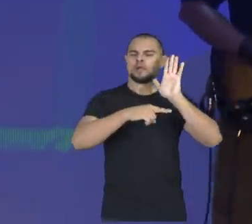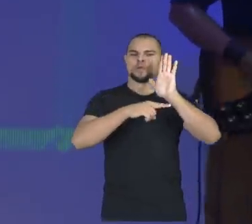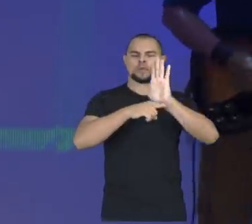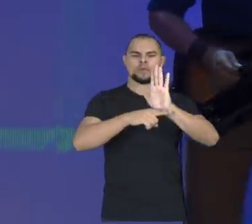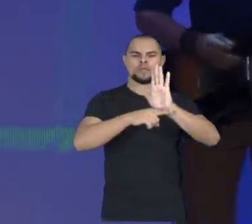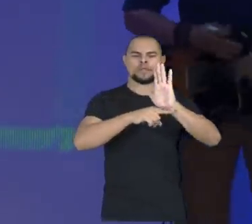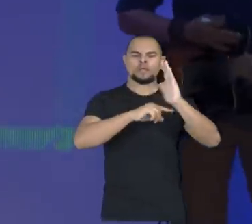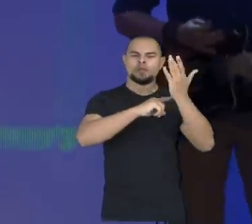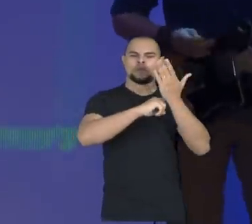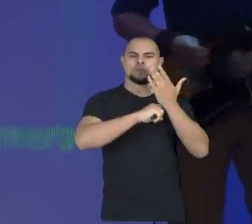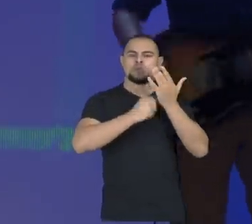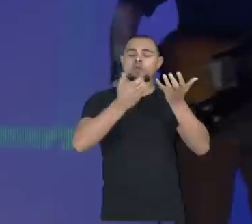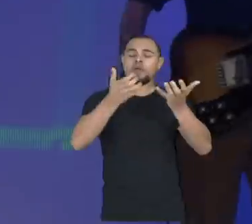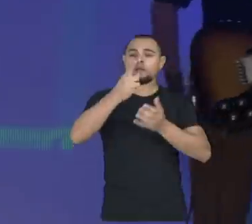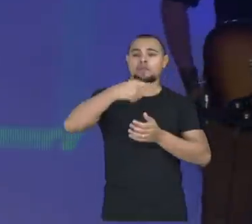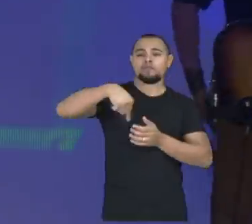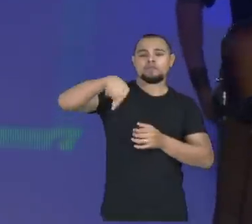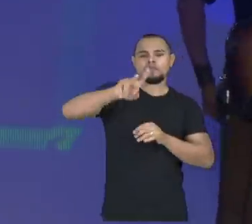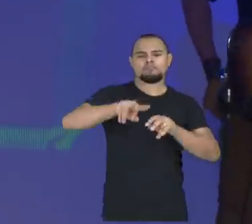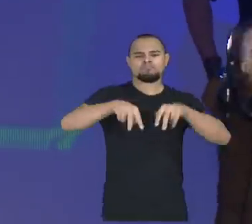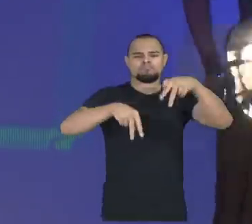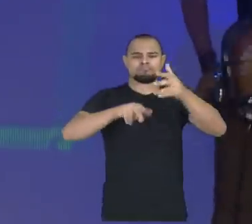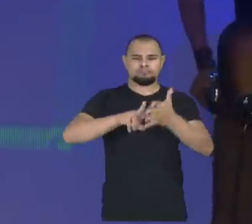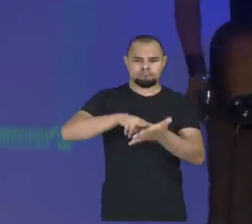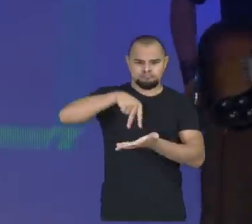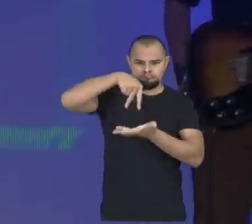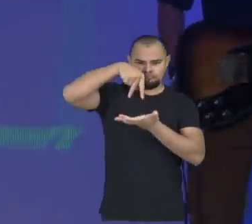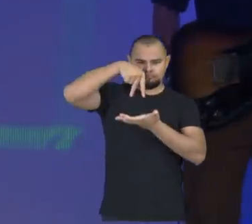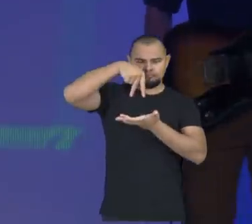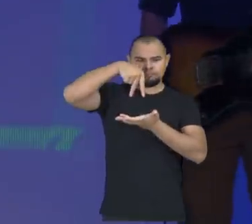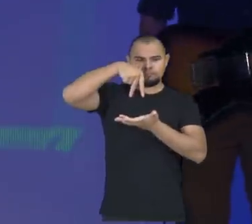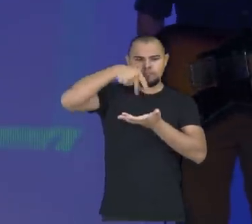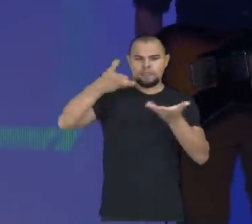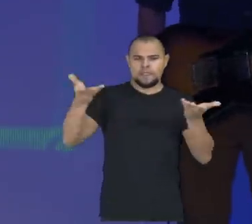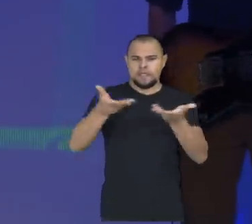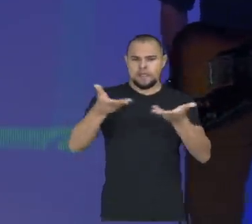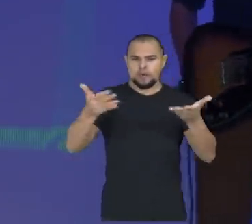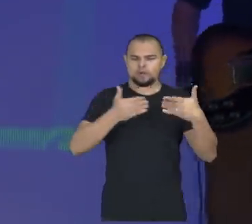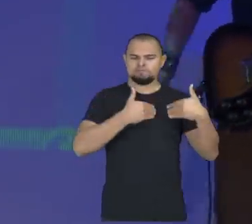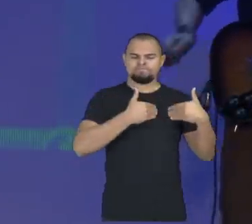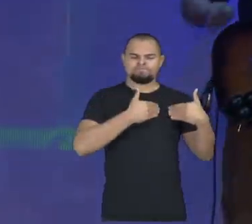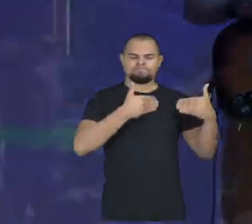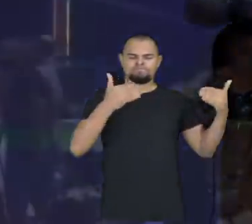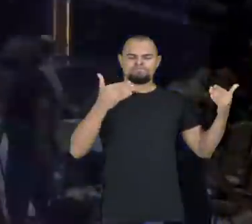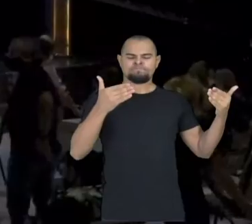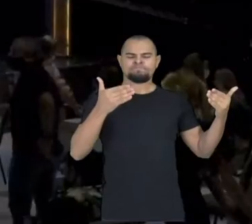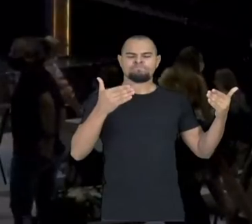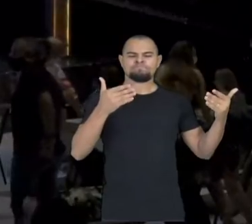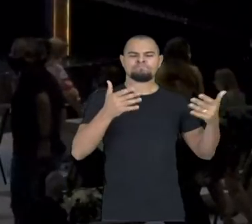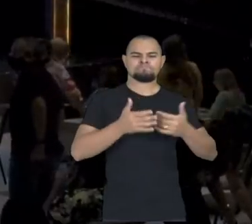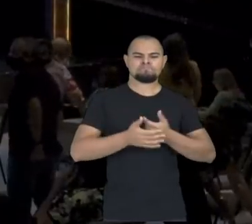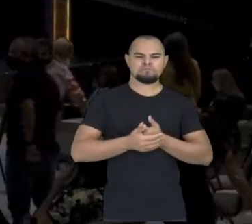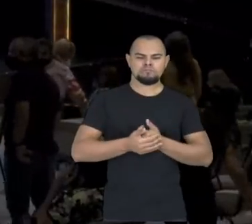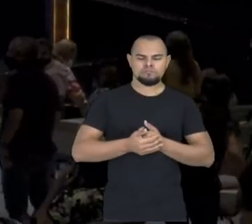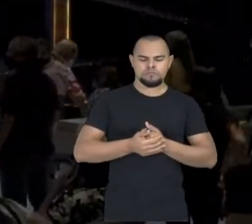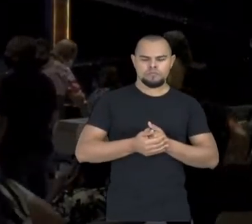Eu queria que você levantasse agora para a gente louvar a Ele com o coração aberto, com o coração grato.